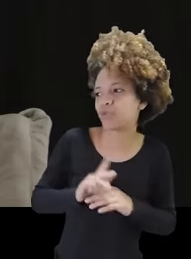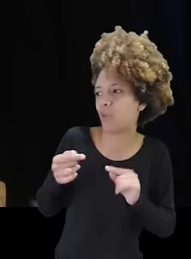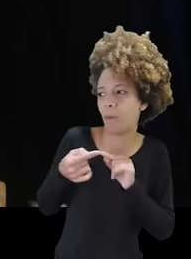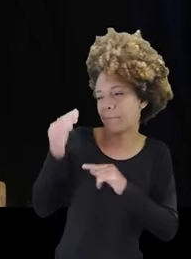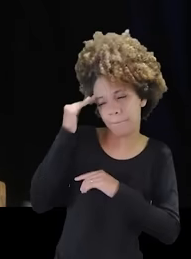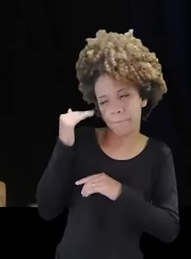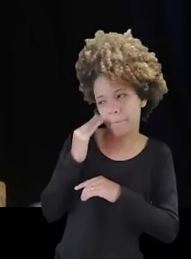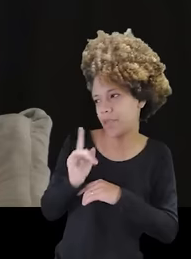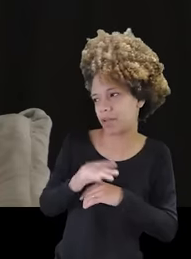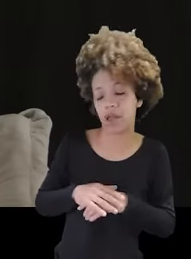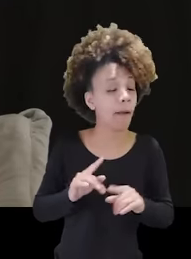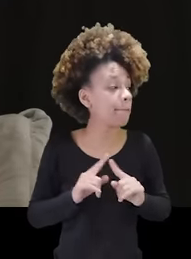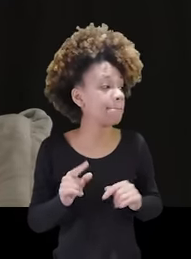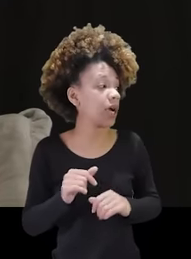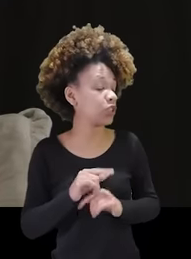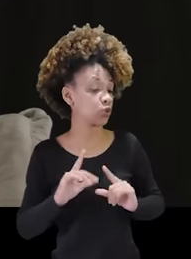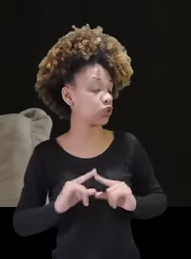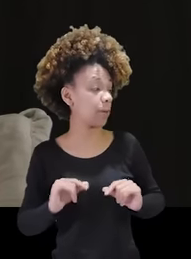ocidental né